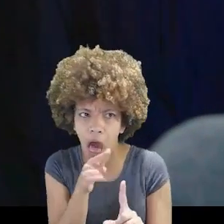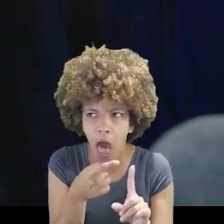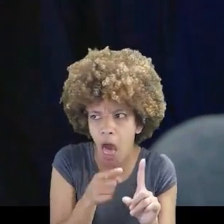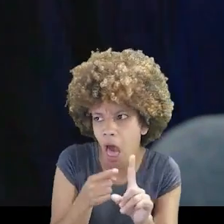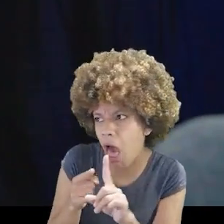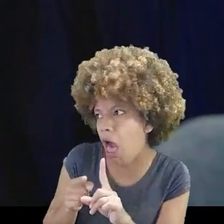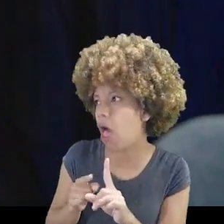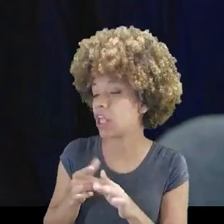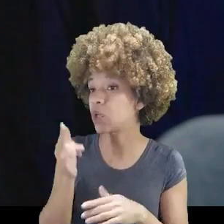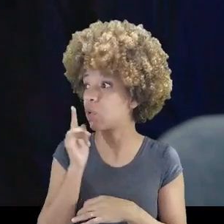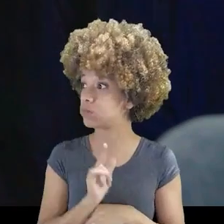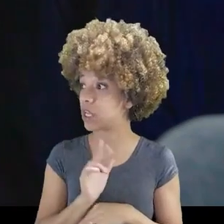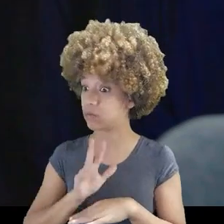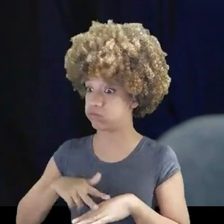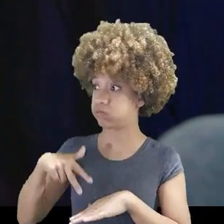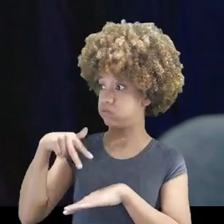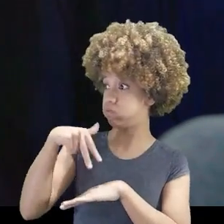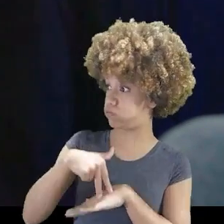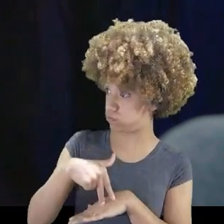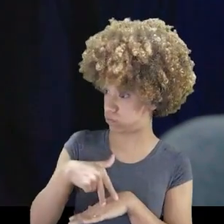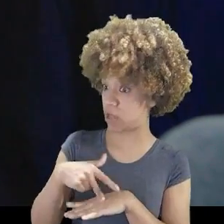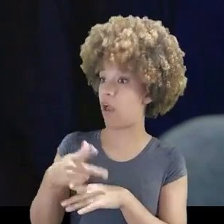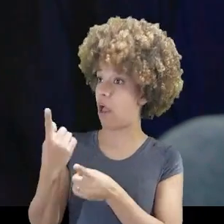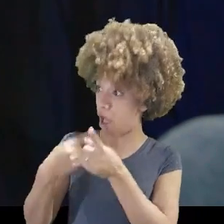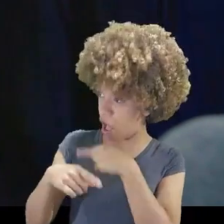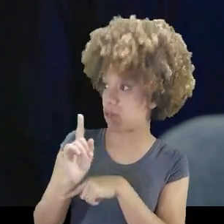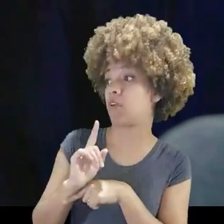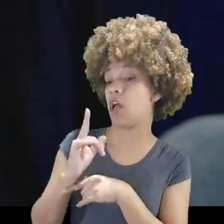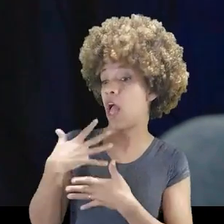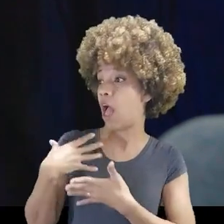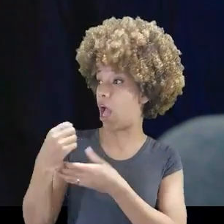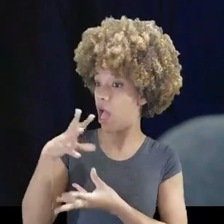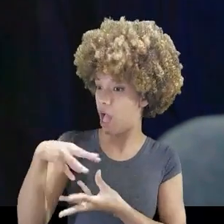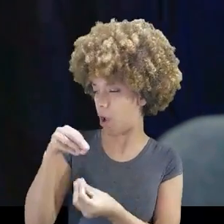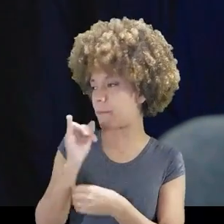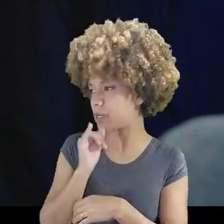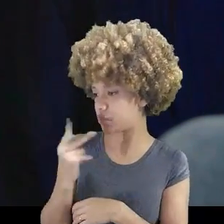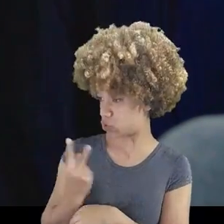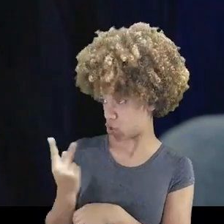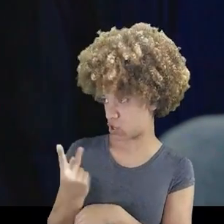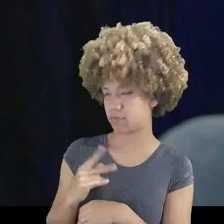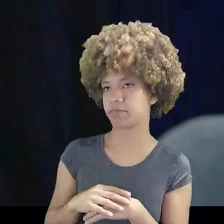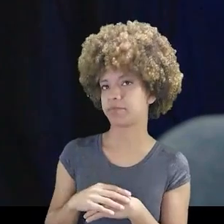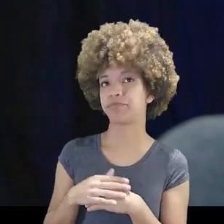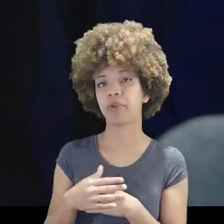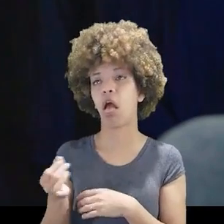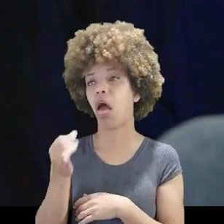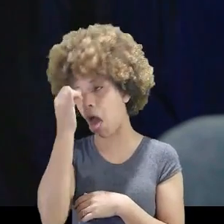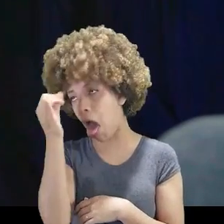reptilianos e eles conseguem subir reencarnar pegar a alma pegar umas por exemplo nós dois aqui